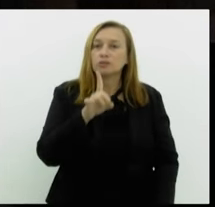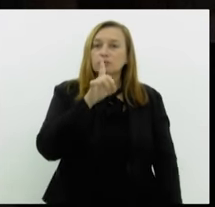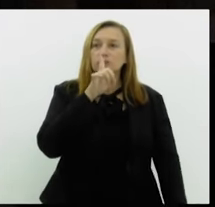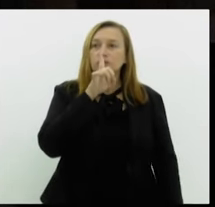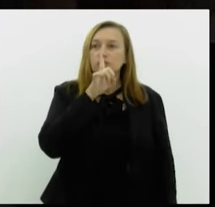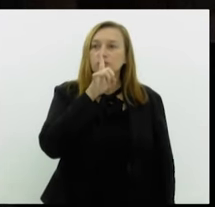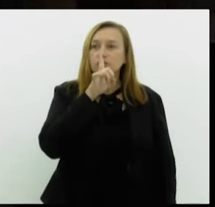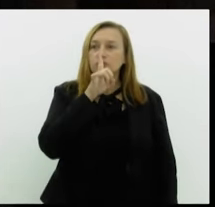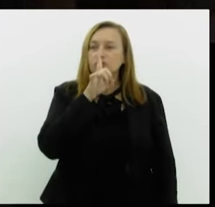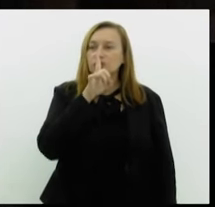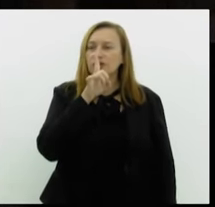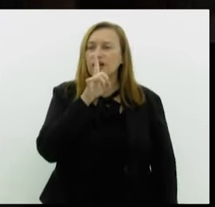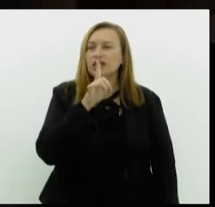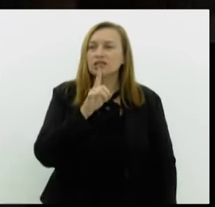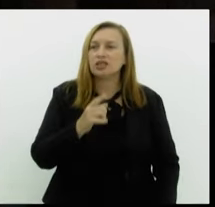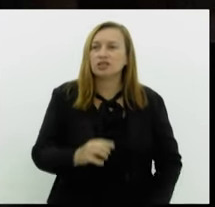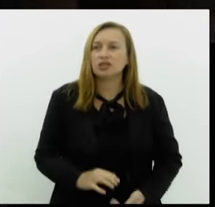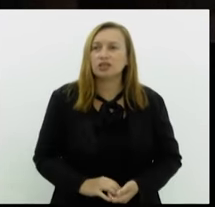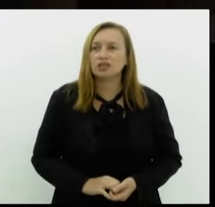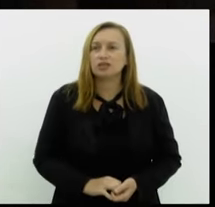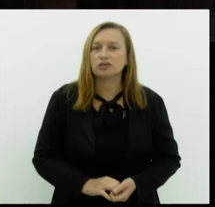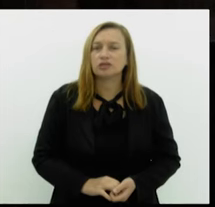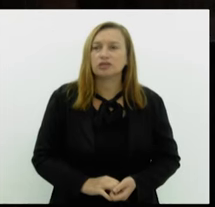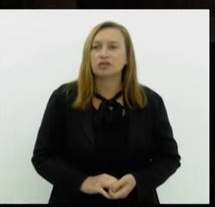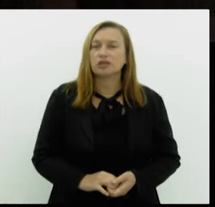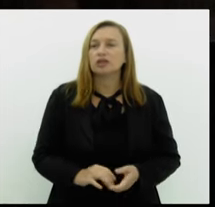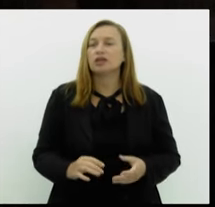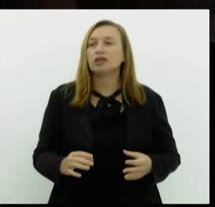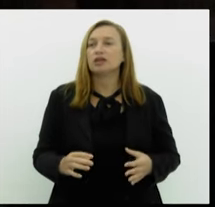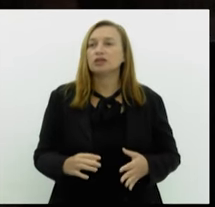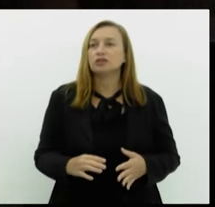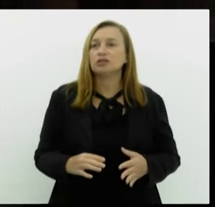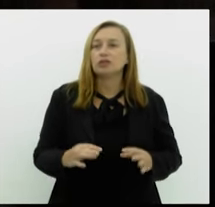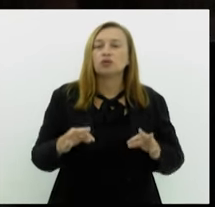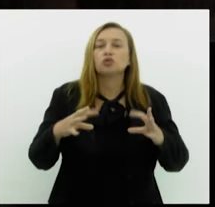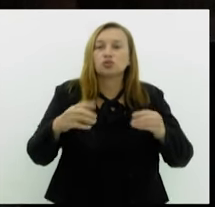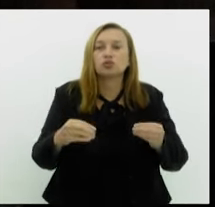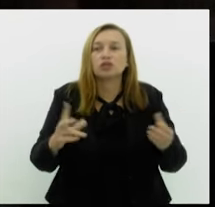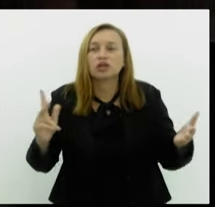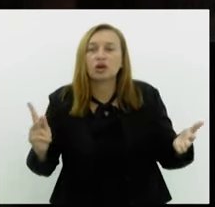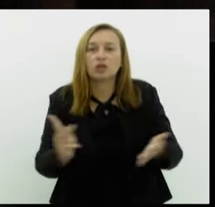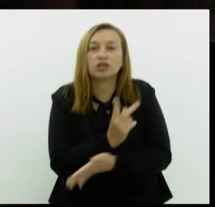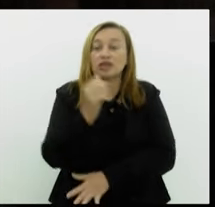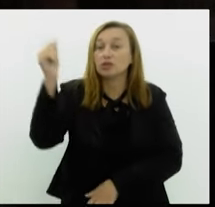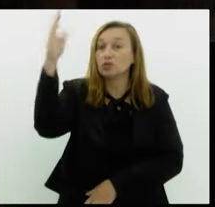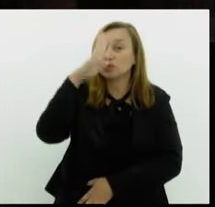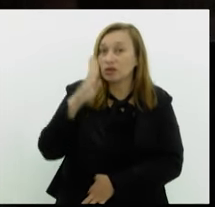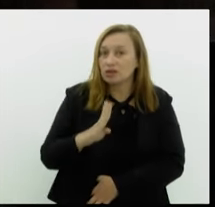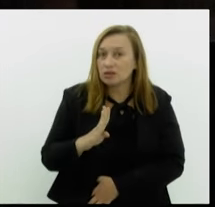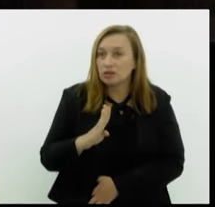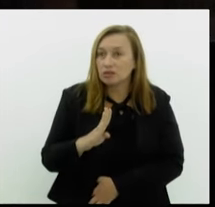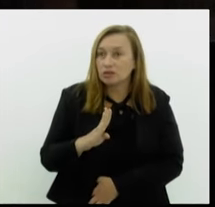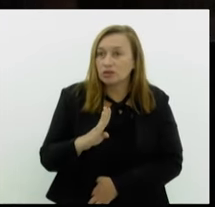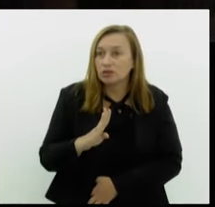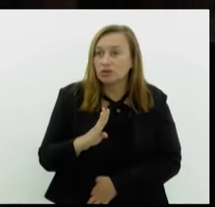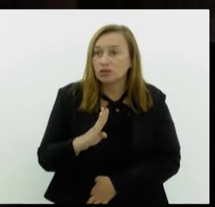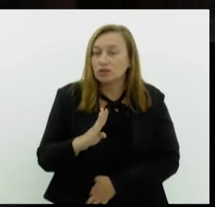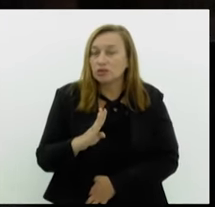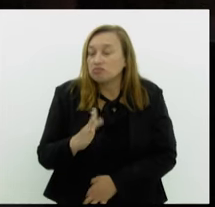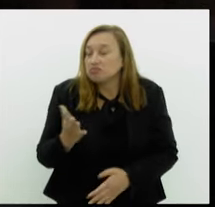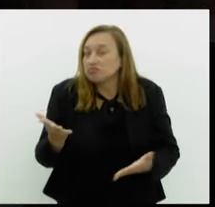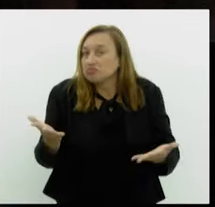silenciam absolutamente sobre os desmandos que acontecem no Brasil com